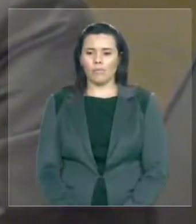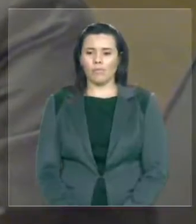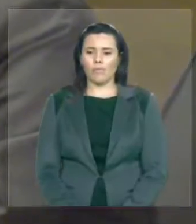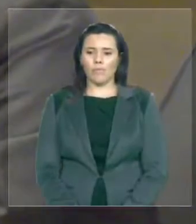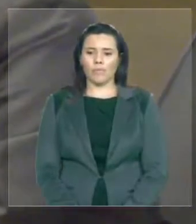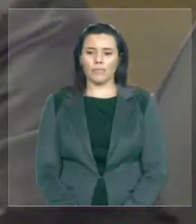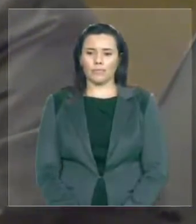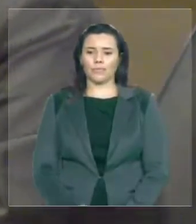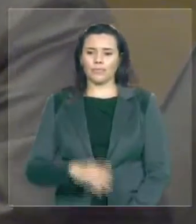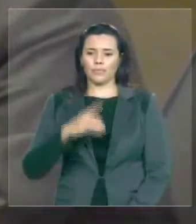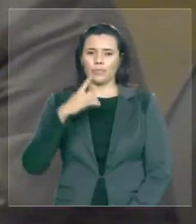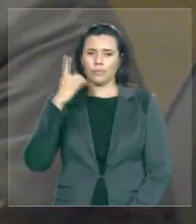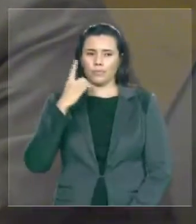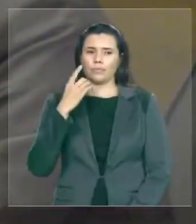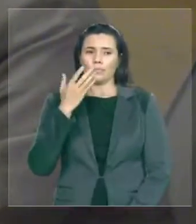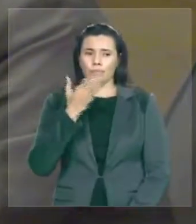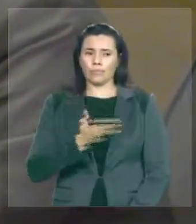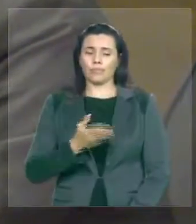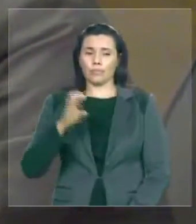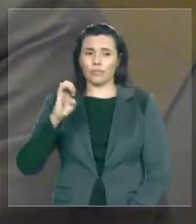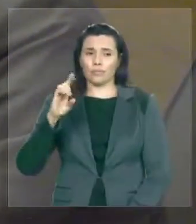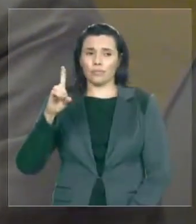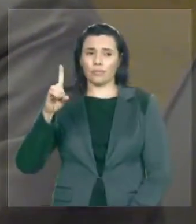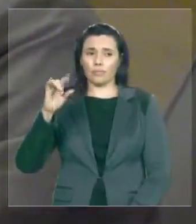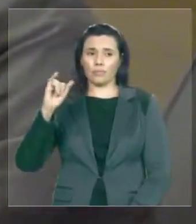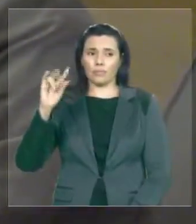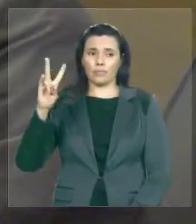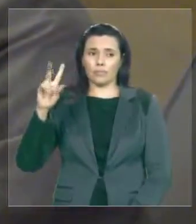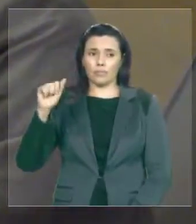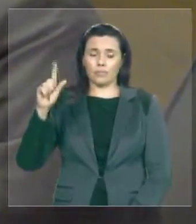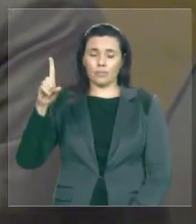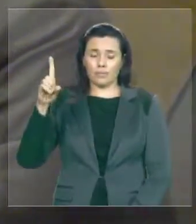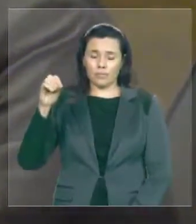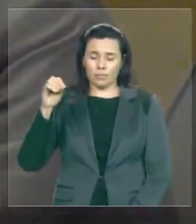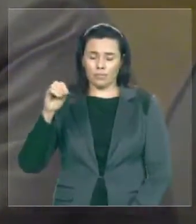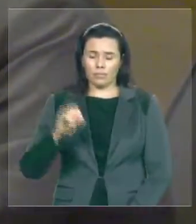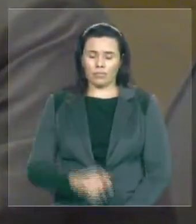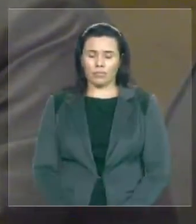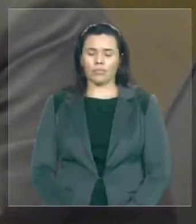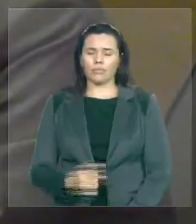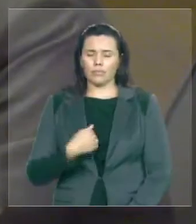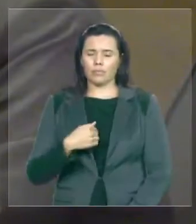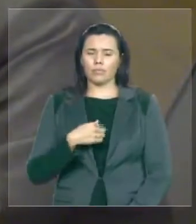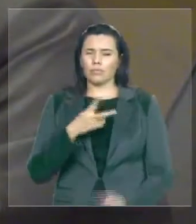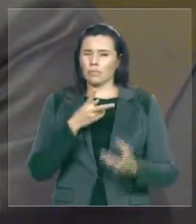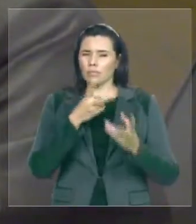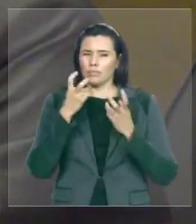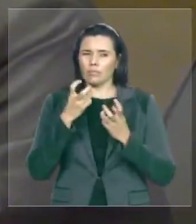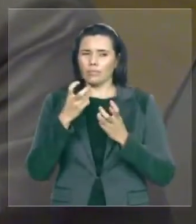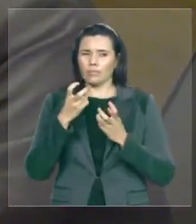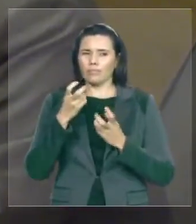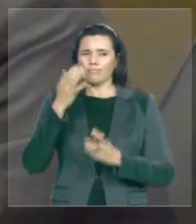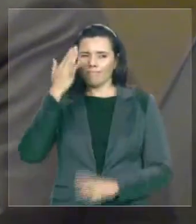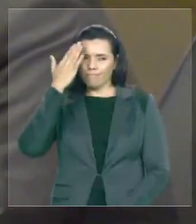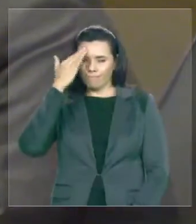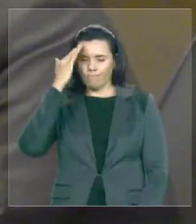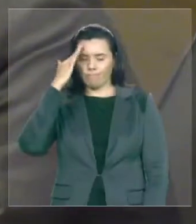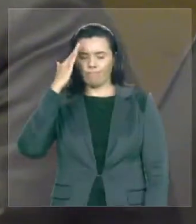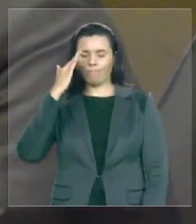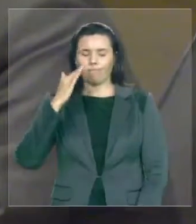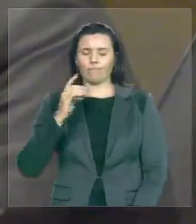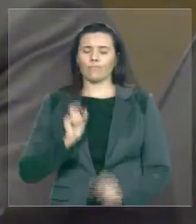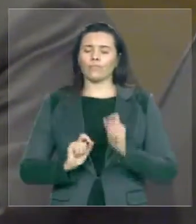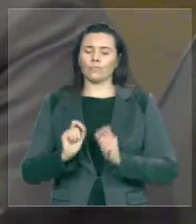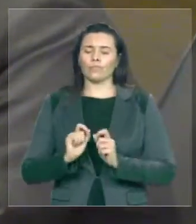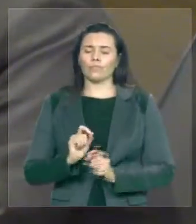Deputado Edivaldo Holanda, eu entendo que Vossa Excelência, como sempre,